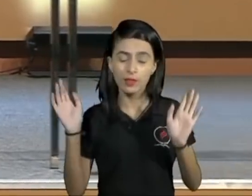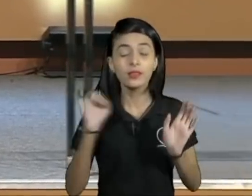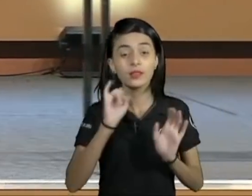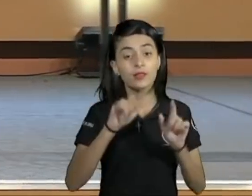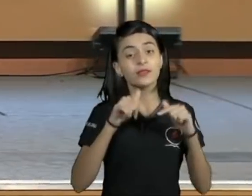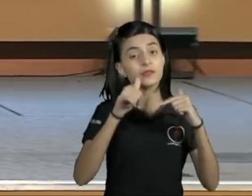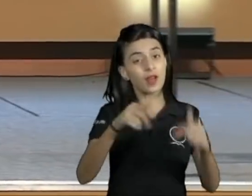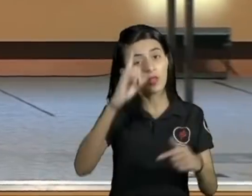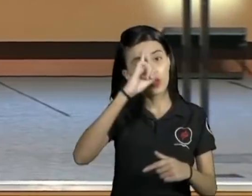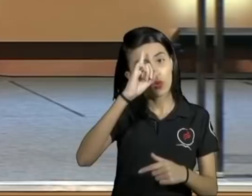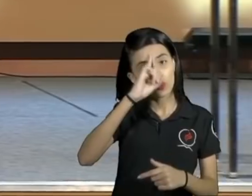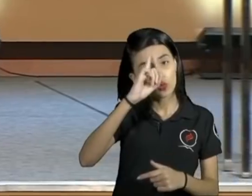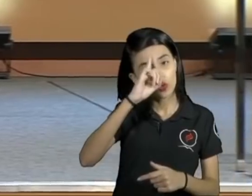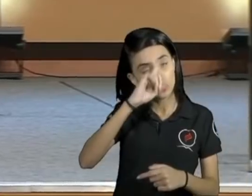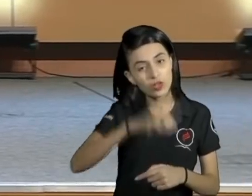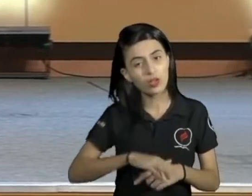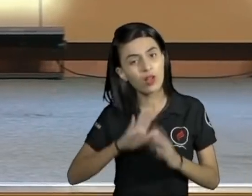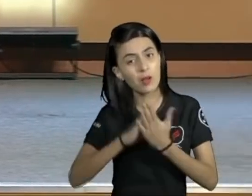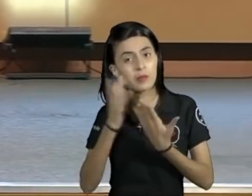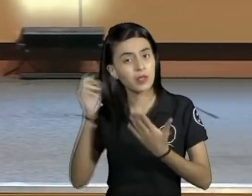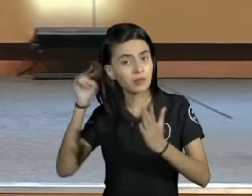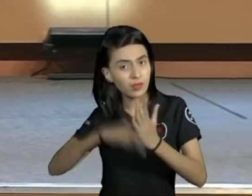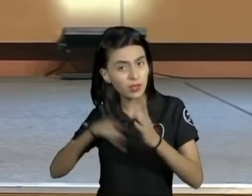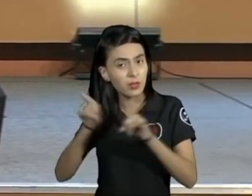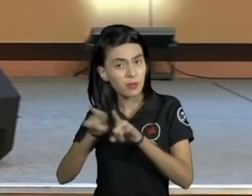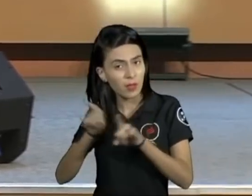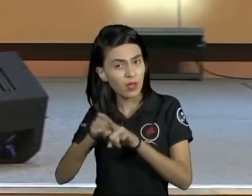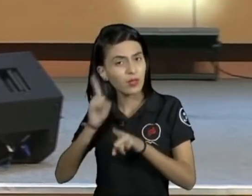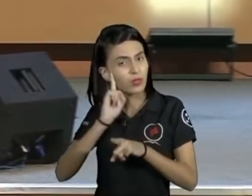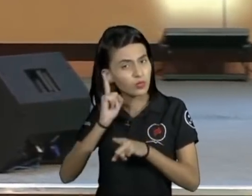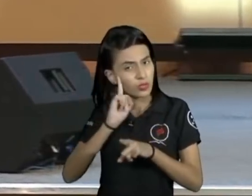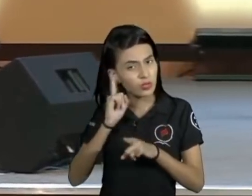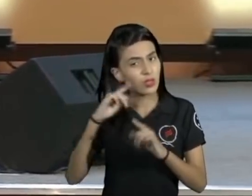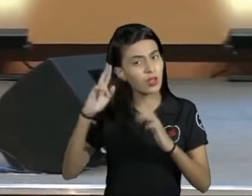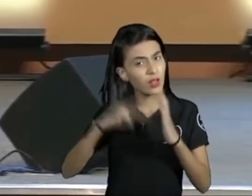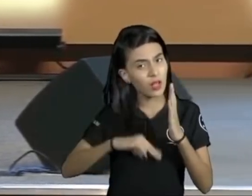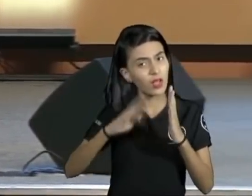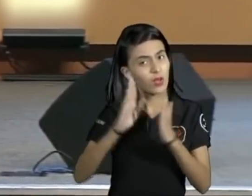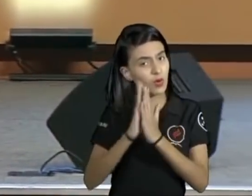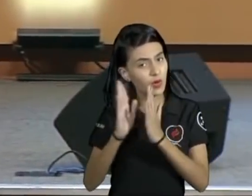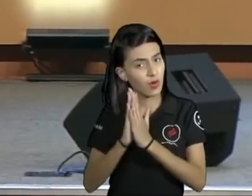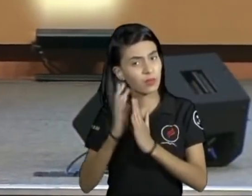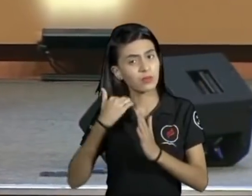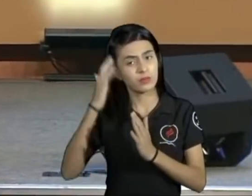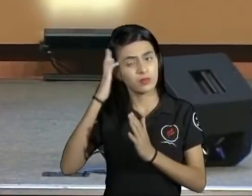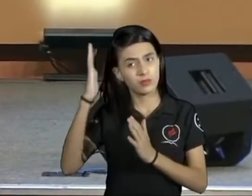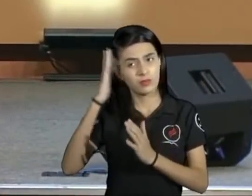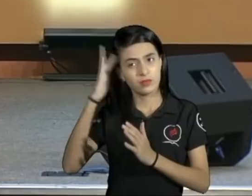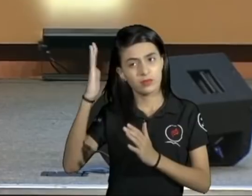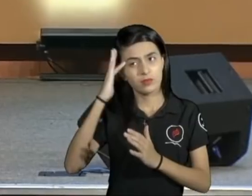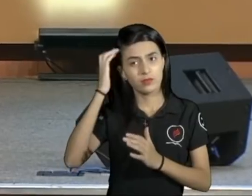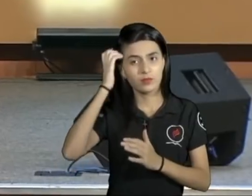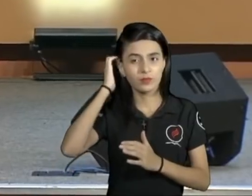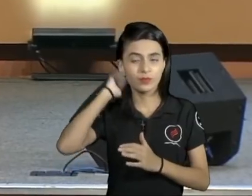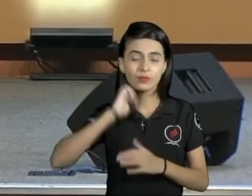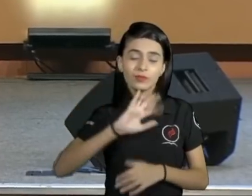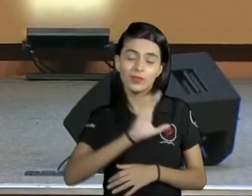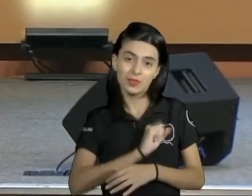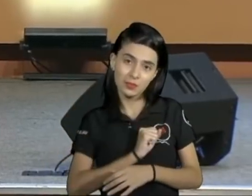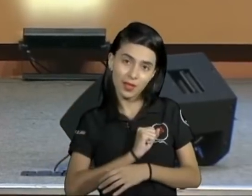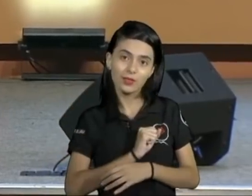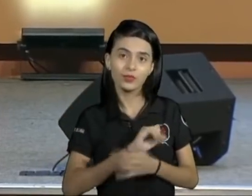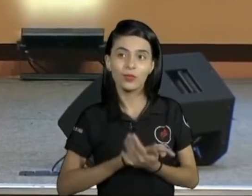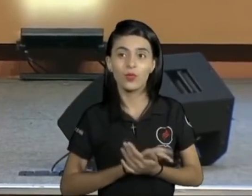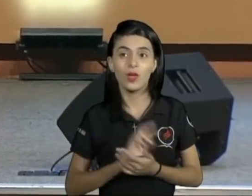você faz isso todo dia você lê a Bíblia e você hora e é para você fazer uma reflexão meu amado e querido irmão